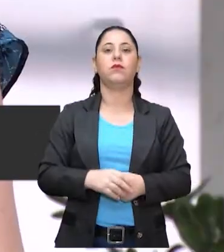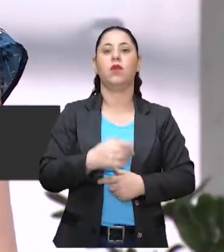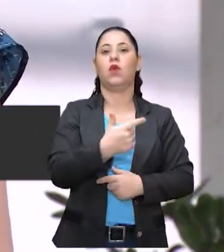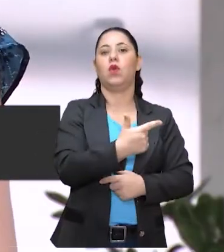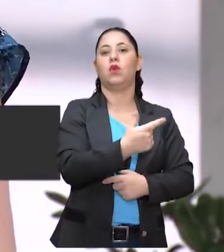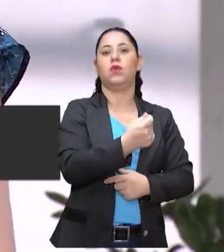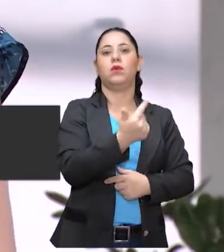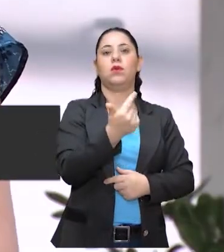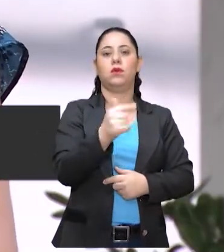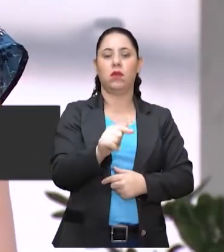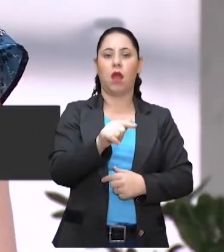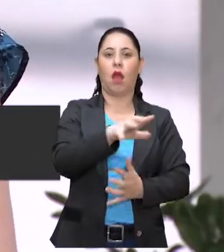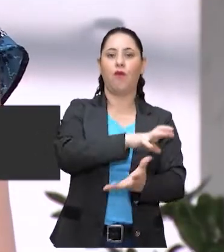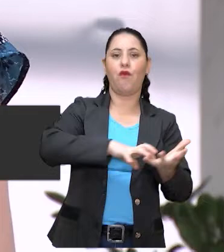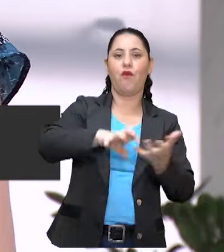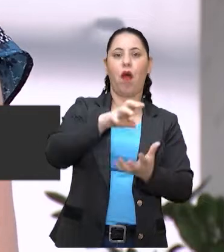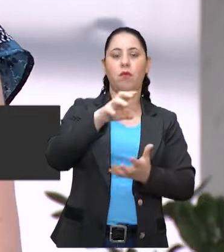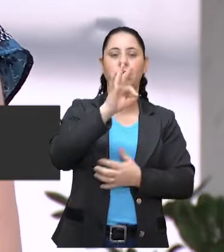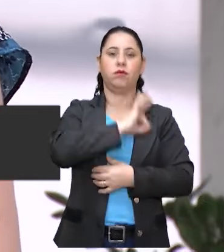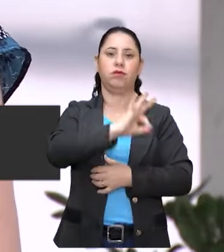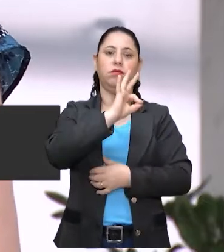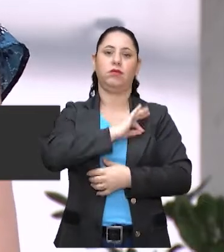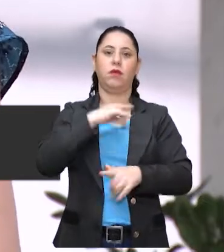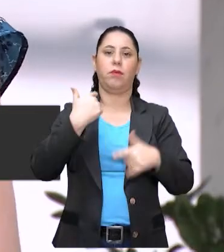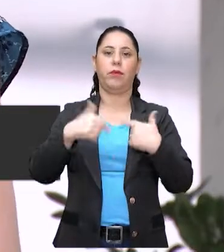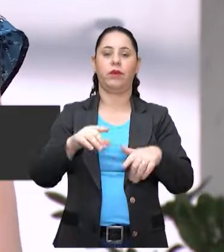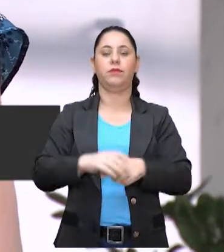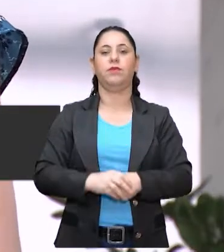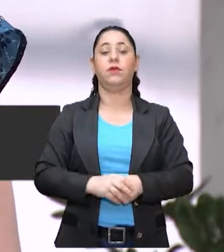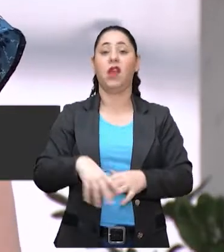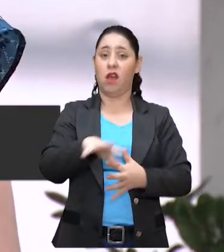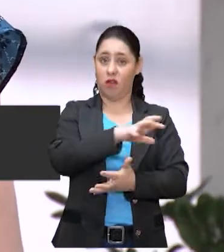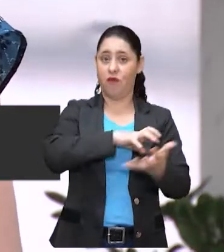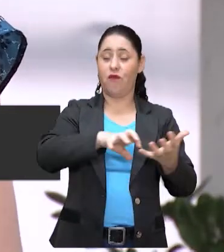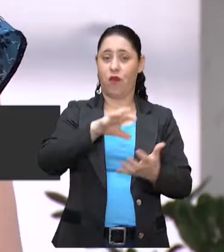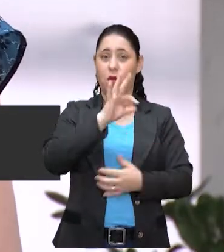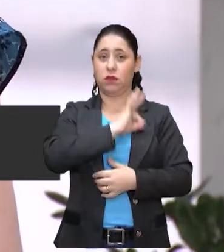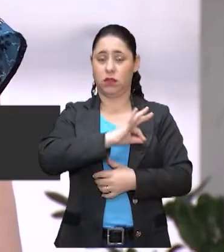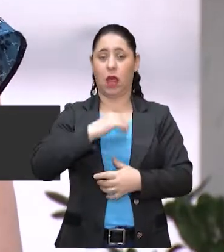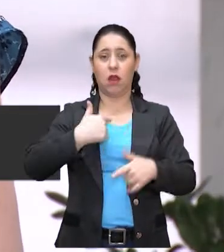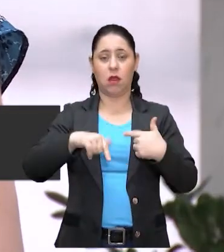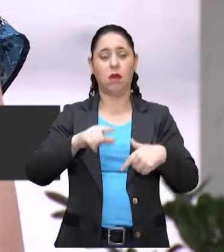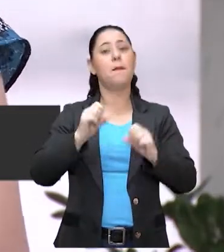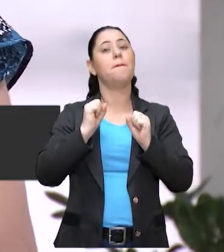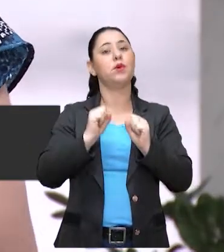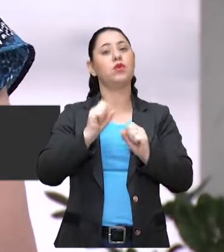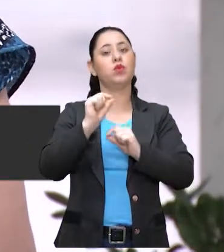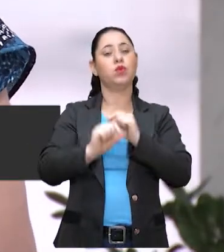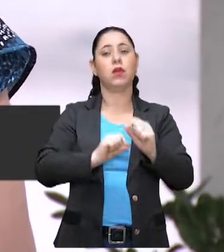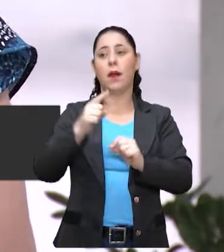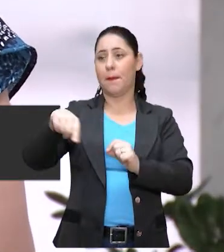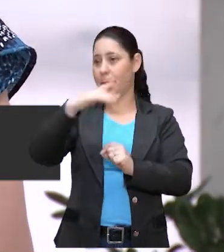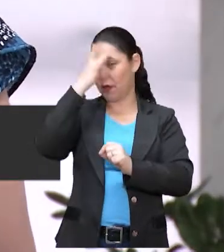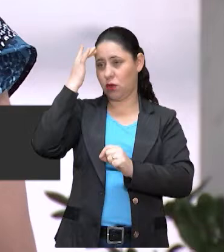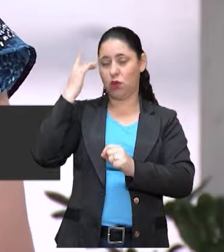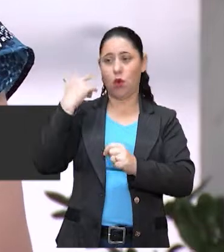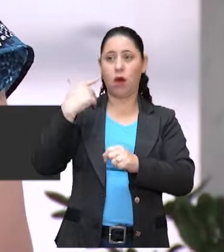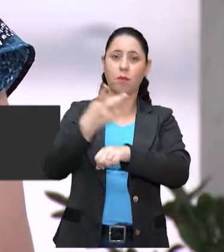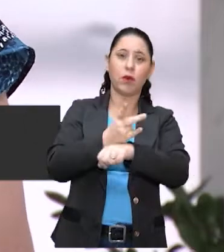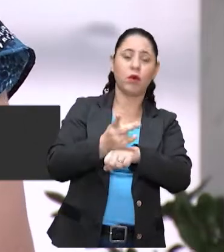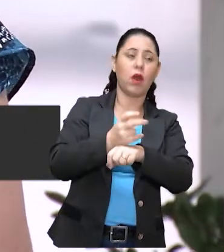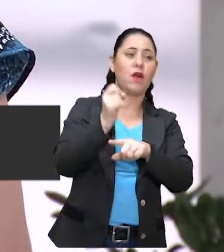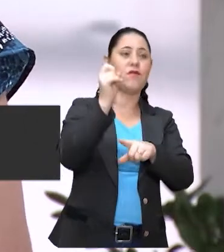hoje. Em 2017, nós tivemos a reforma trabalhista. E até a reforma trabalhista, nós tínhamos a possibilidade, né, o